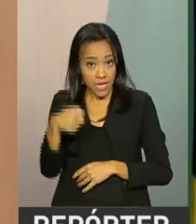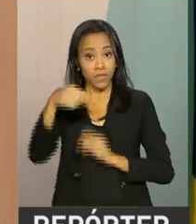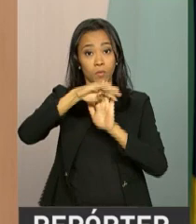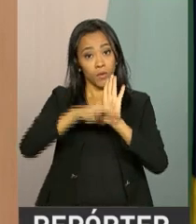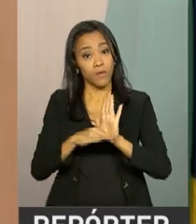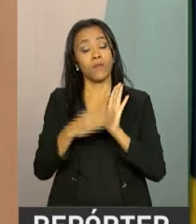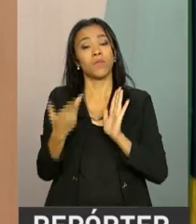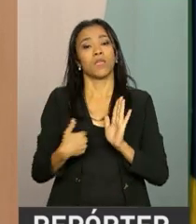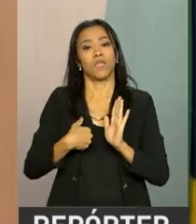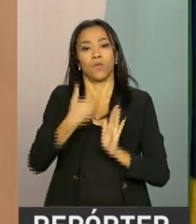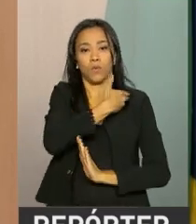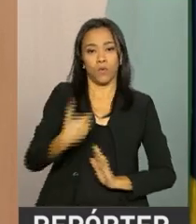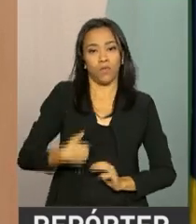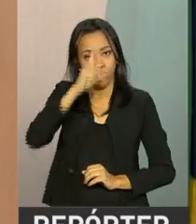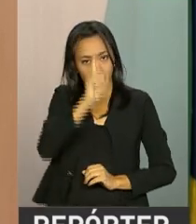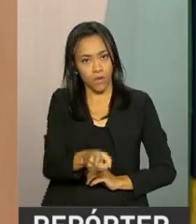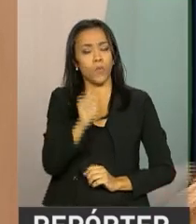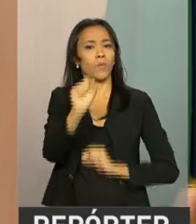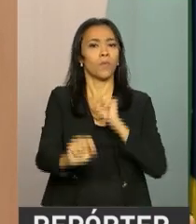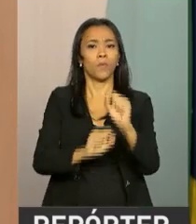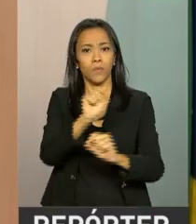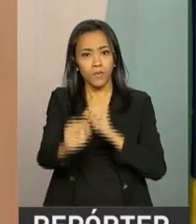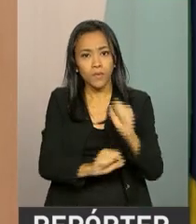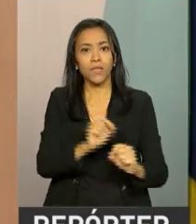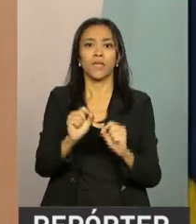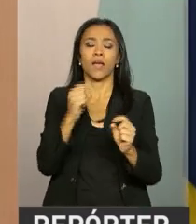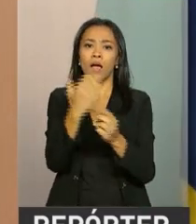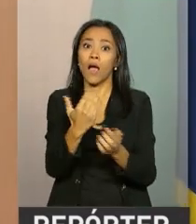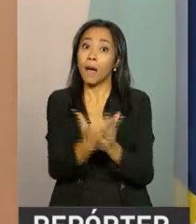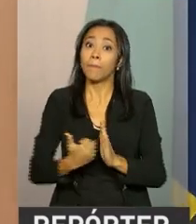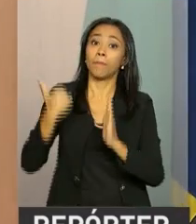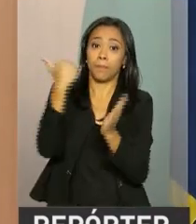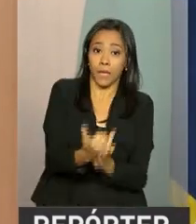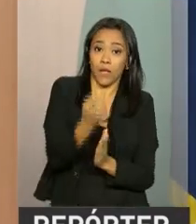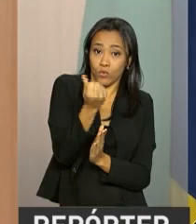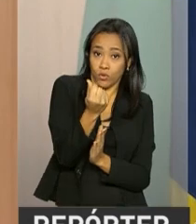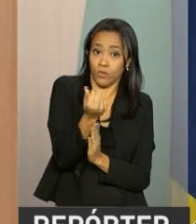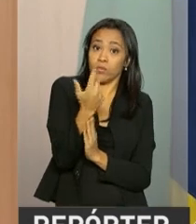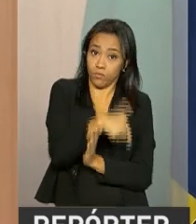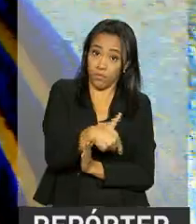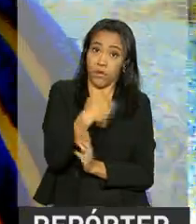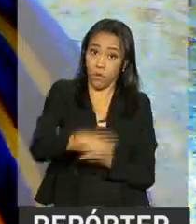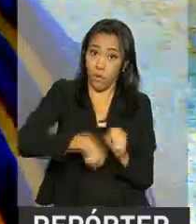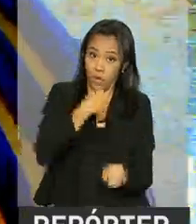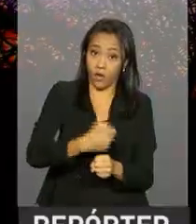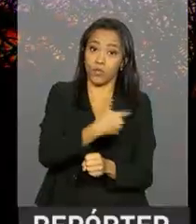deu a determinação de ampliar a questão orçamentária para o ano de